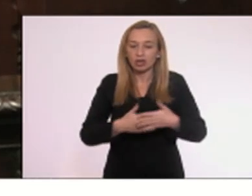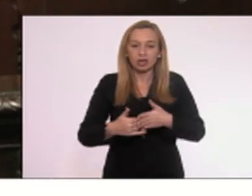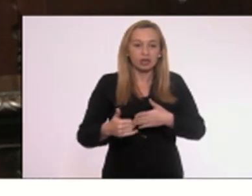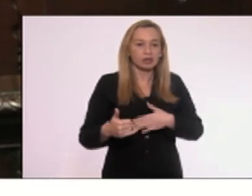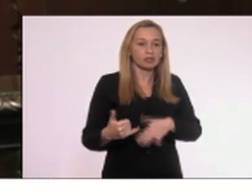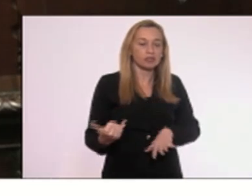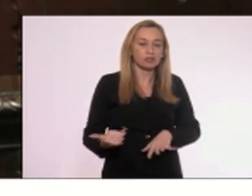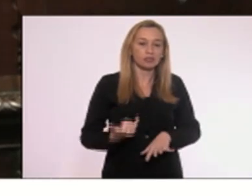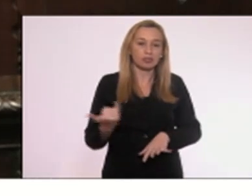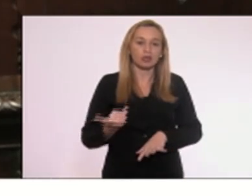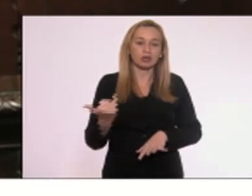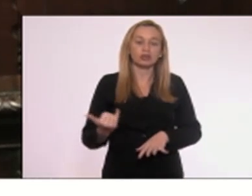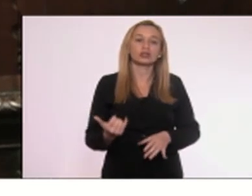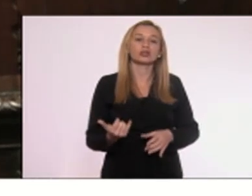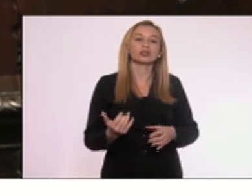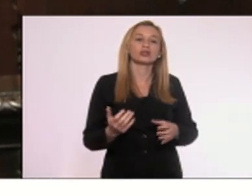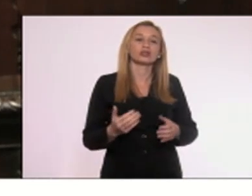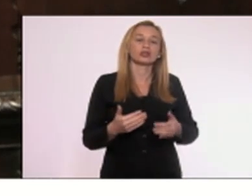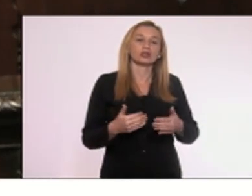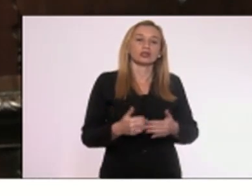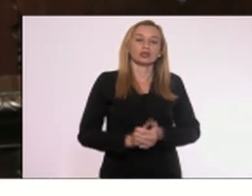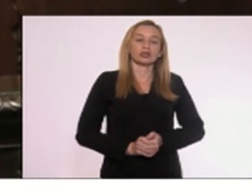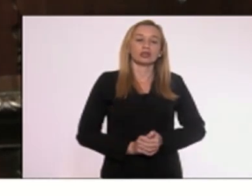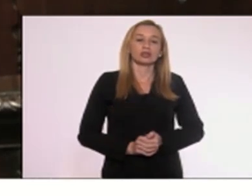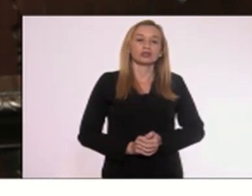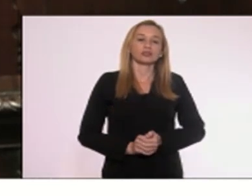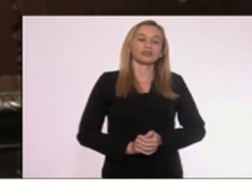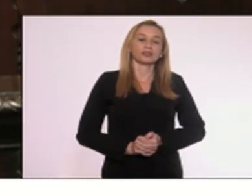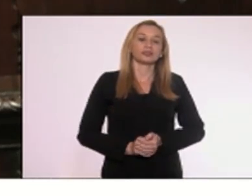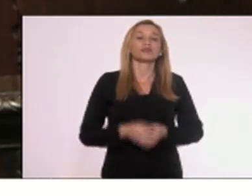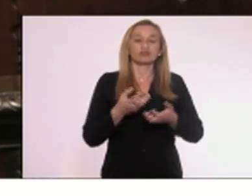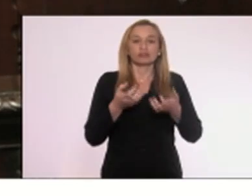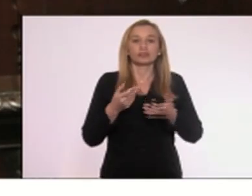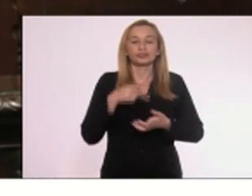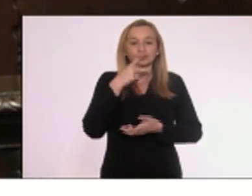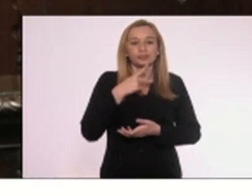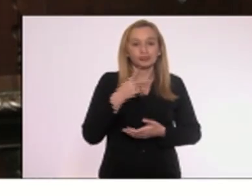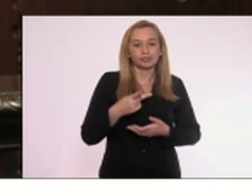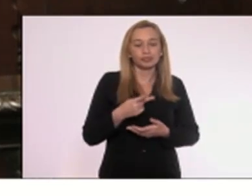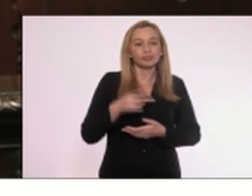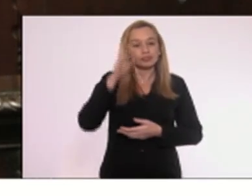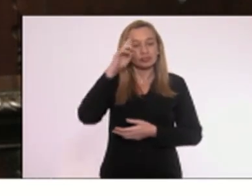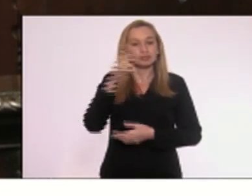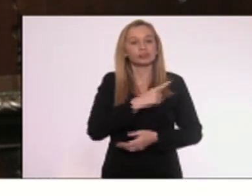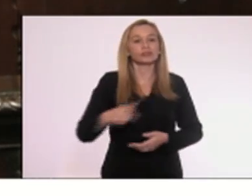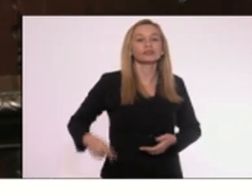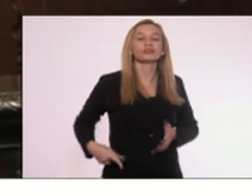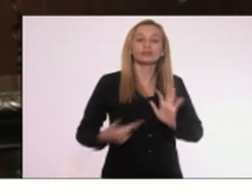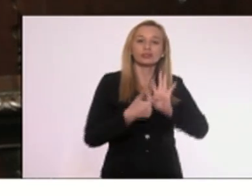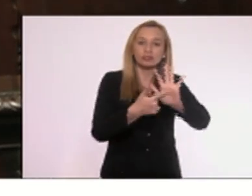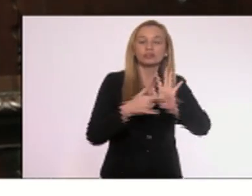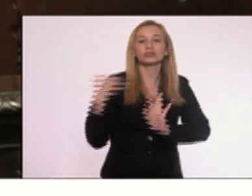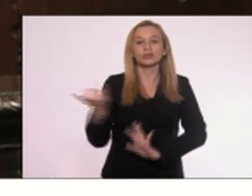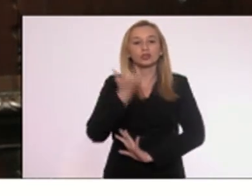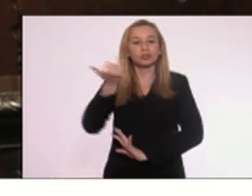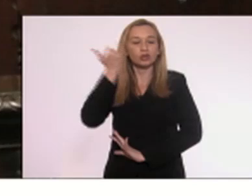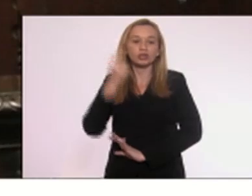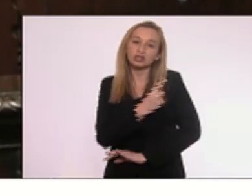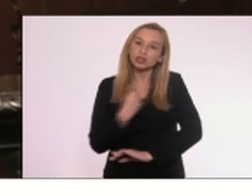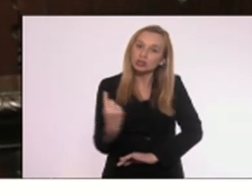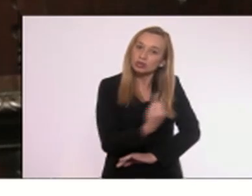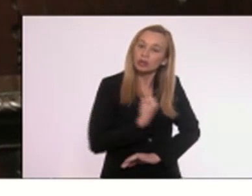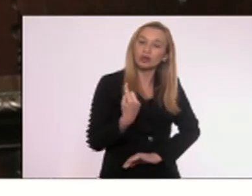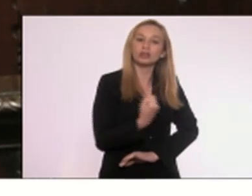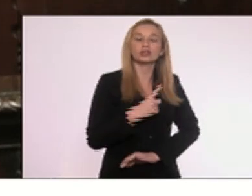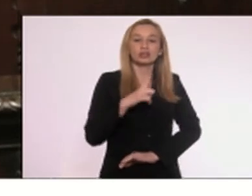favor das tropas, em favor de vossas senhorias. Eu quero dizer então, senhor presidente, destacar a importância de nós